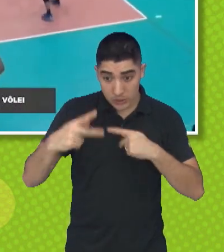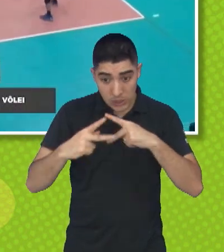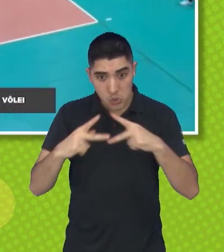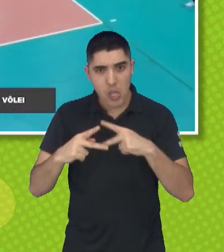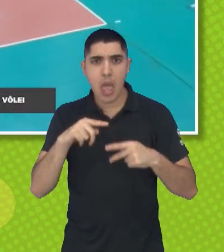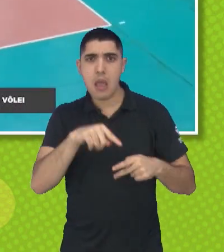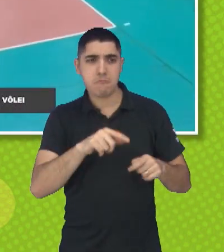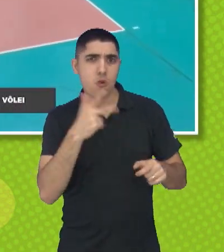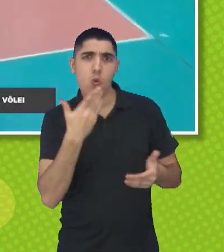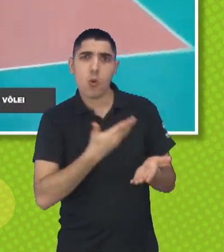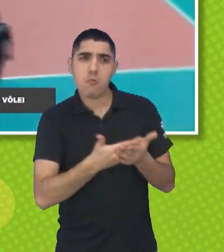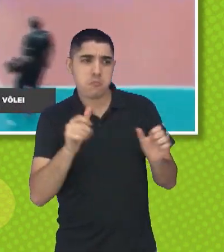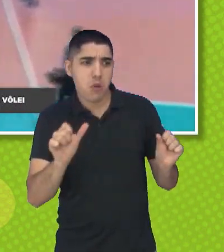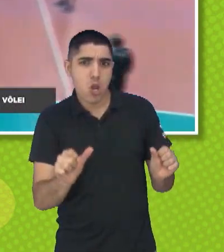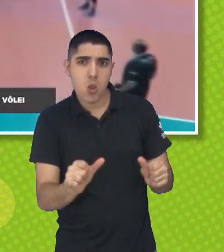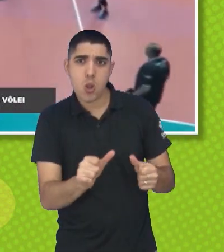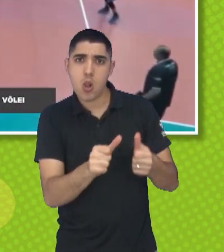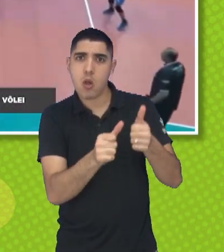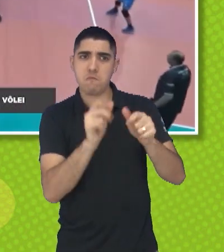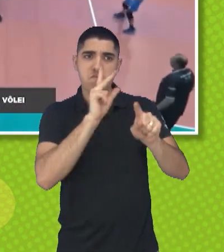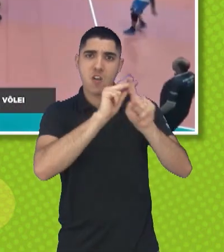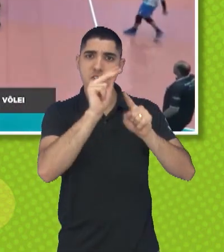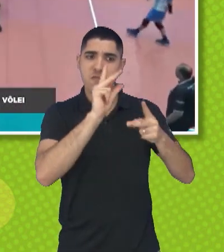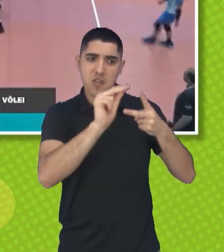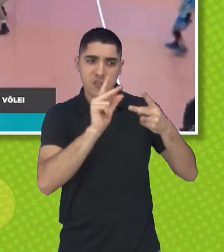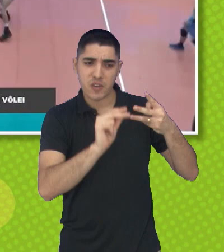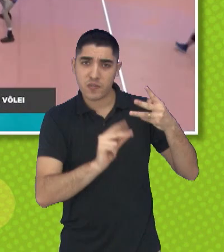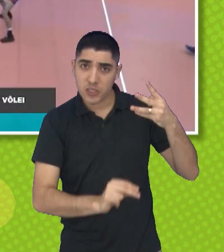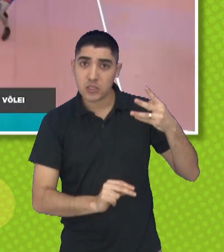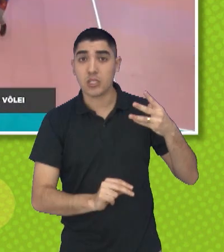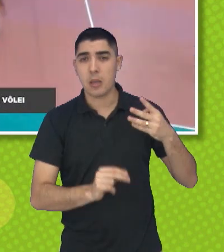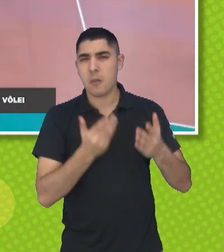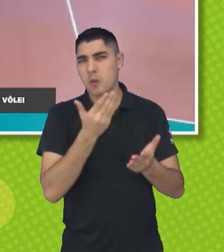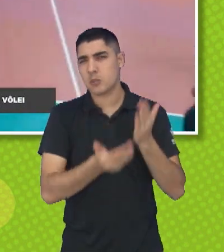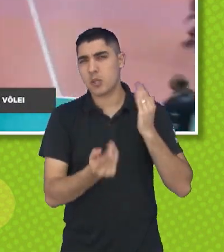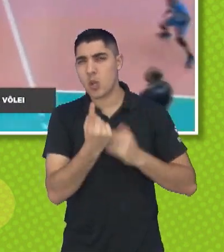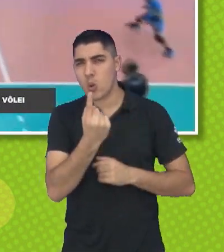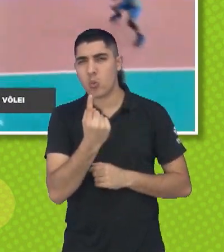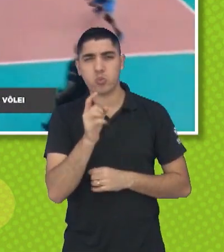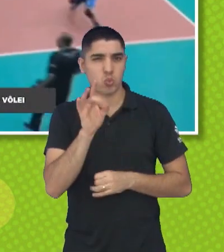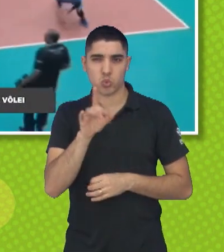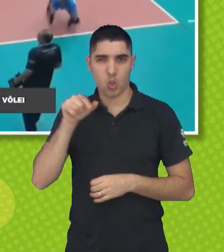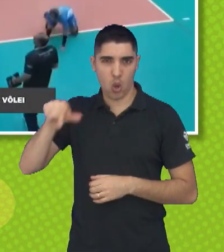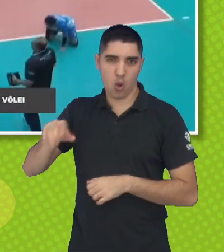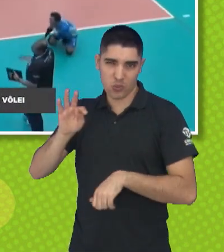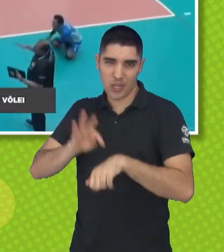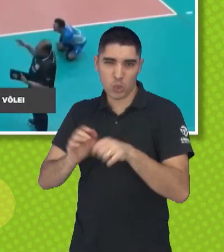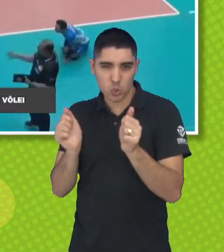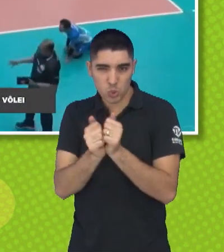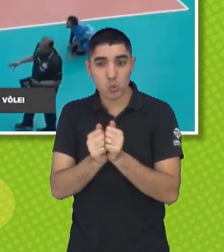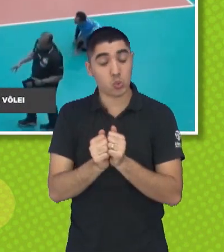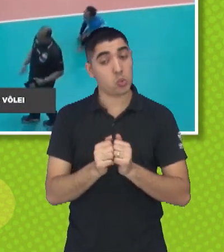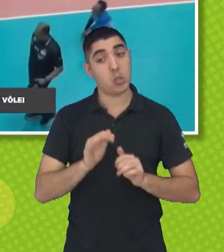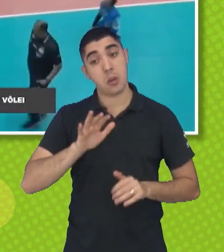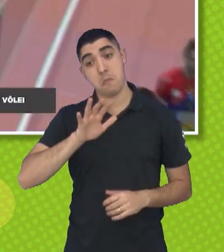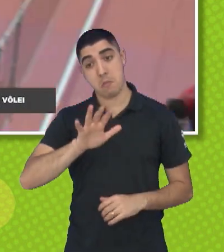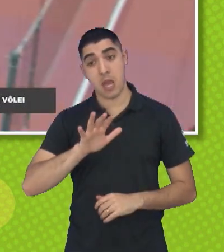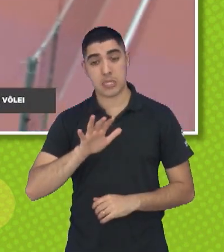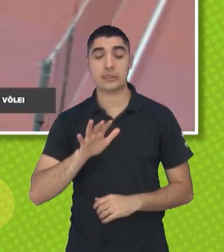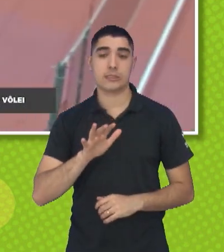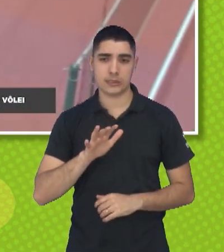né? Venceu todos ou quase todos os jogos, perdeu um com o Schwank à beira da quadra e ganhou todos.